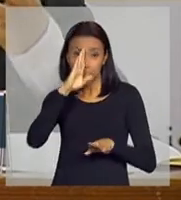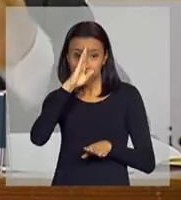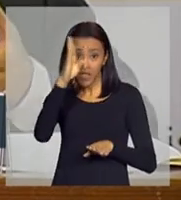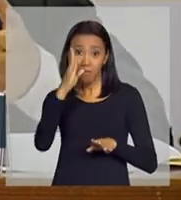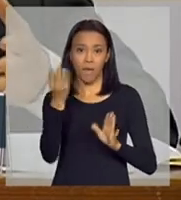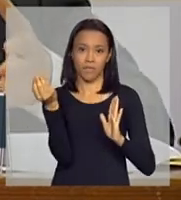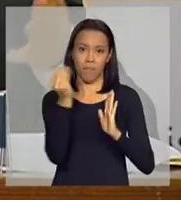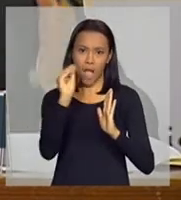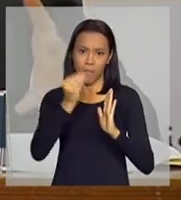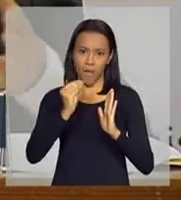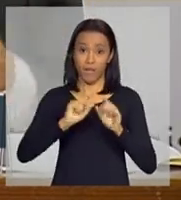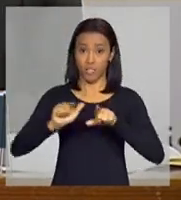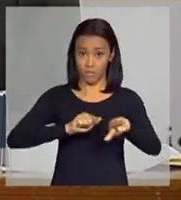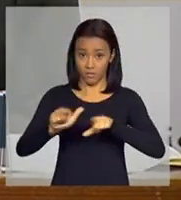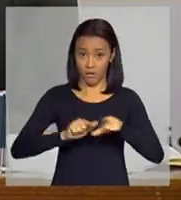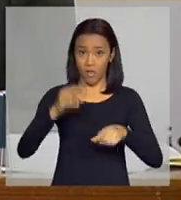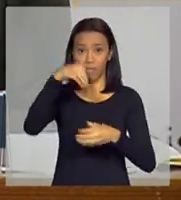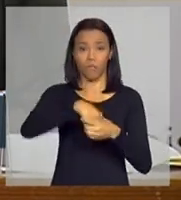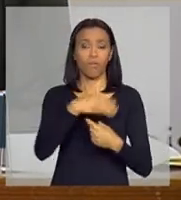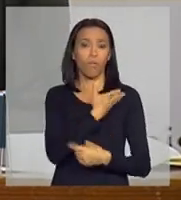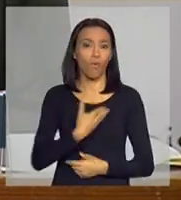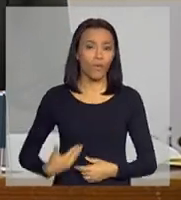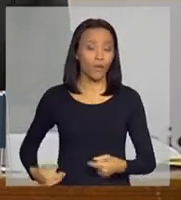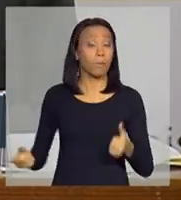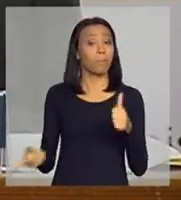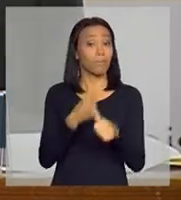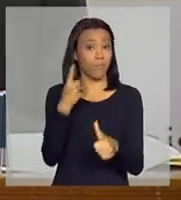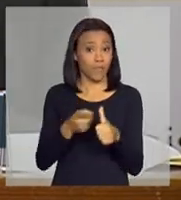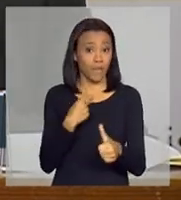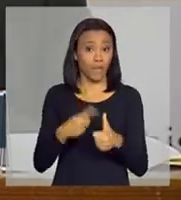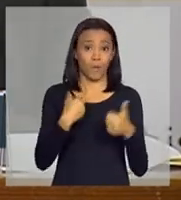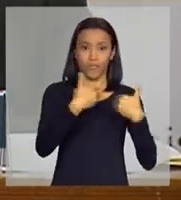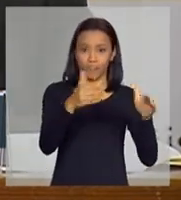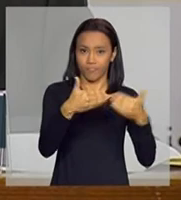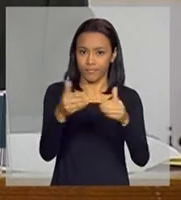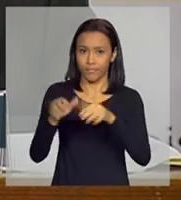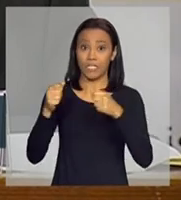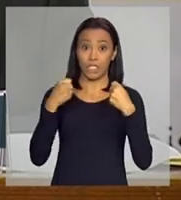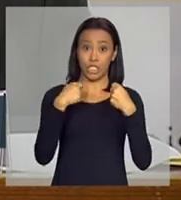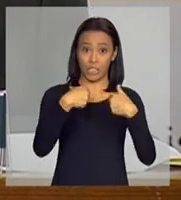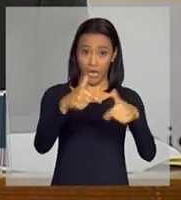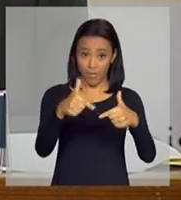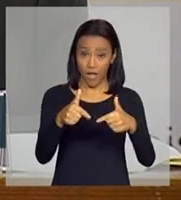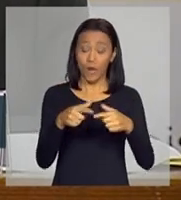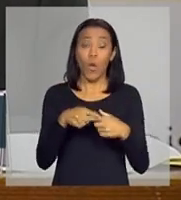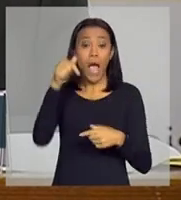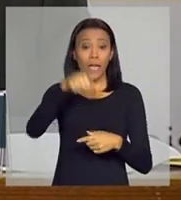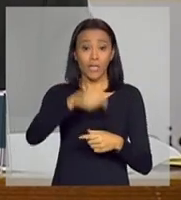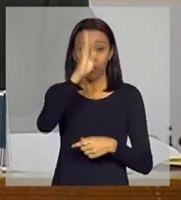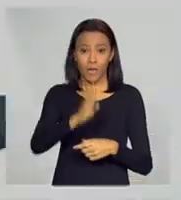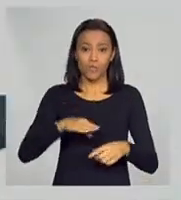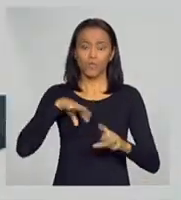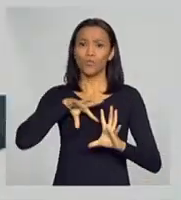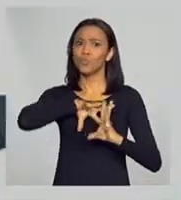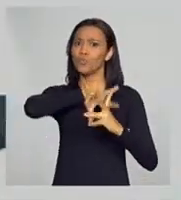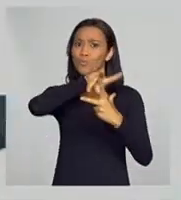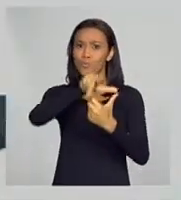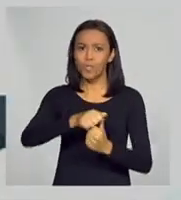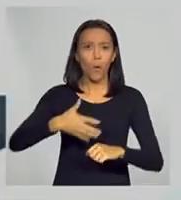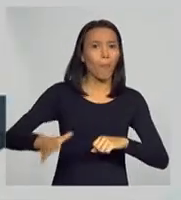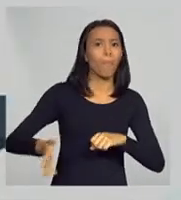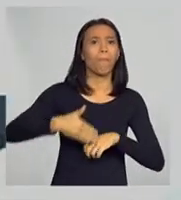que são primeiro lugar a geração de empregos o Brasil nos países que mais geram emprego no mundo